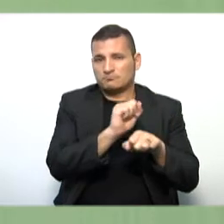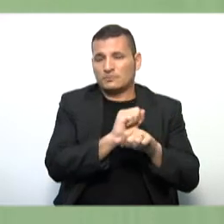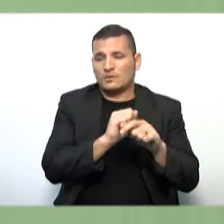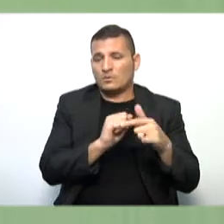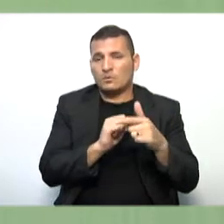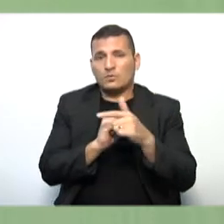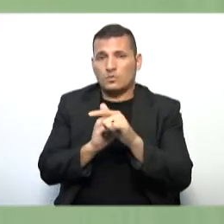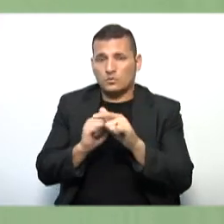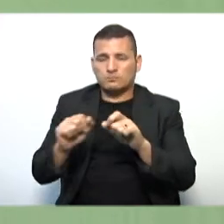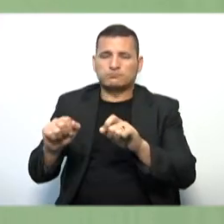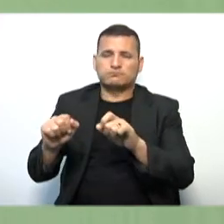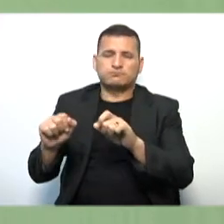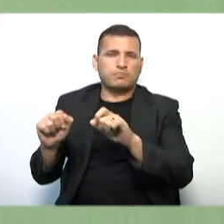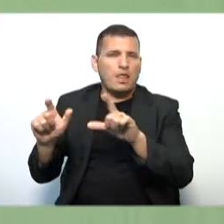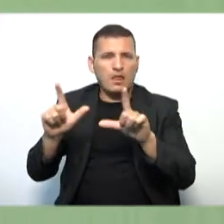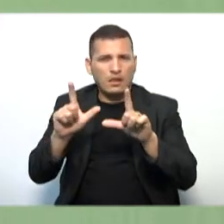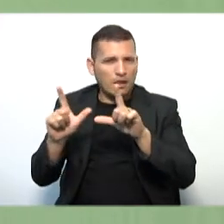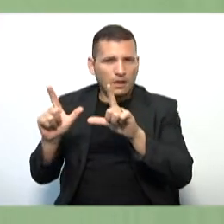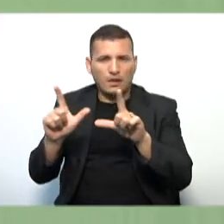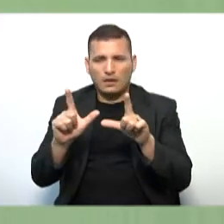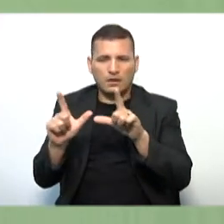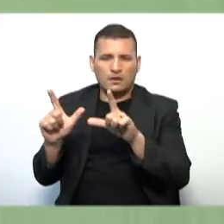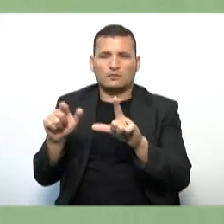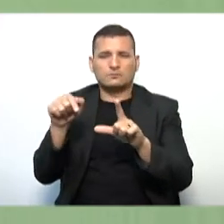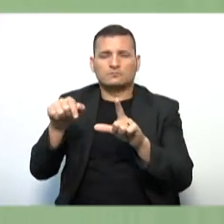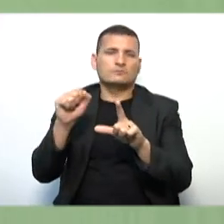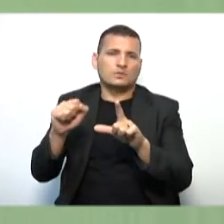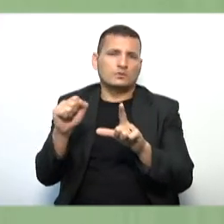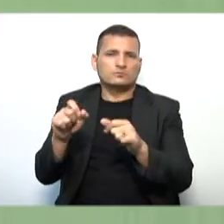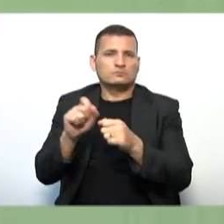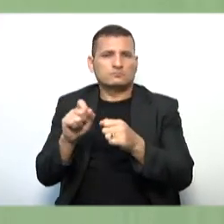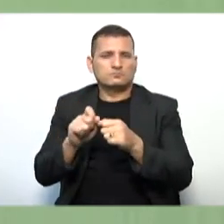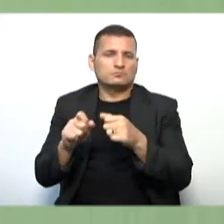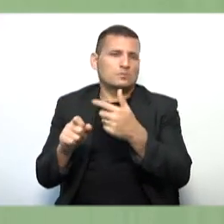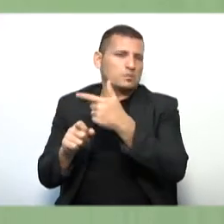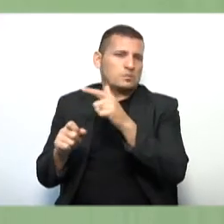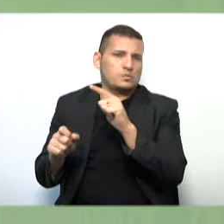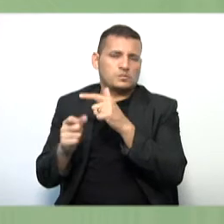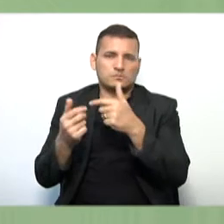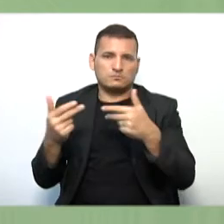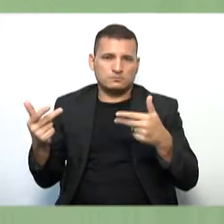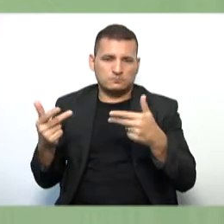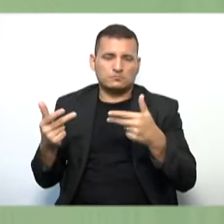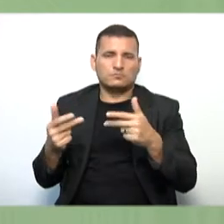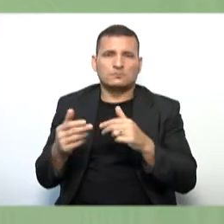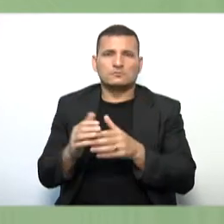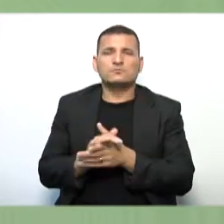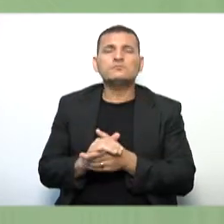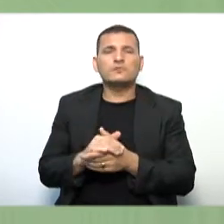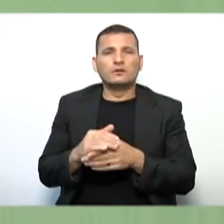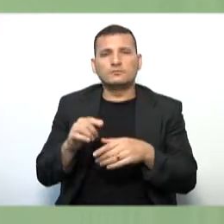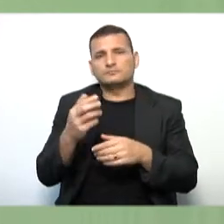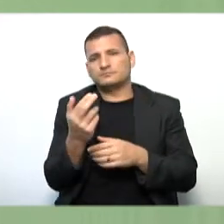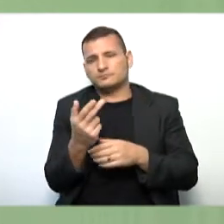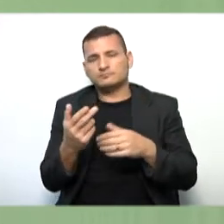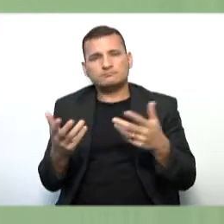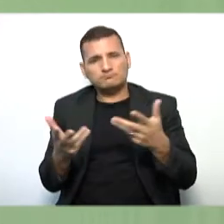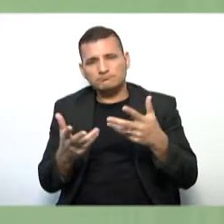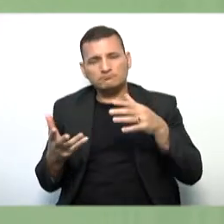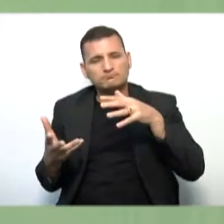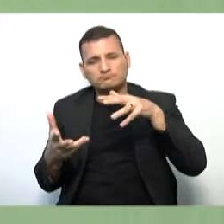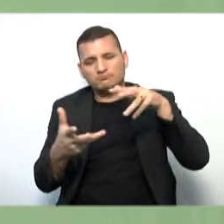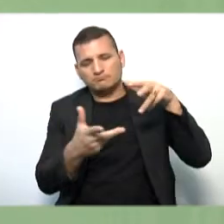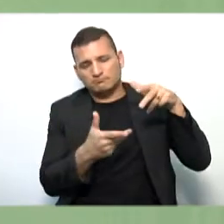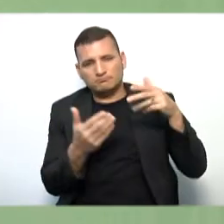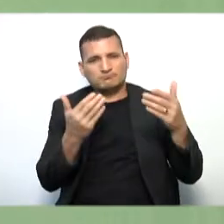processando, sendo processados, ou então fazendo uma outra ação. Esse é o mundo que a gente vive, professora, né?